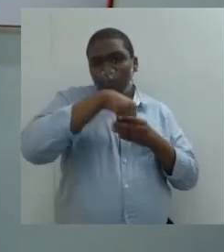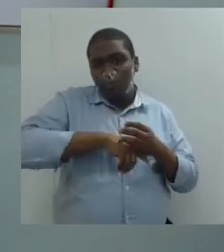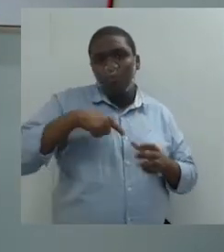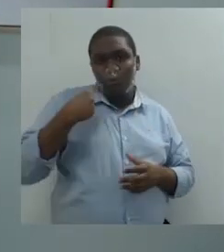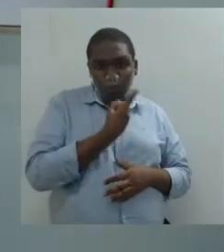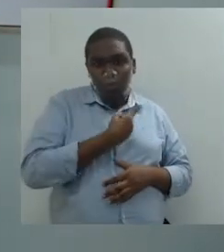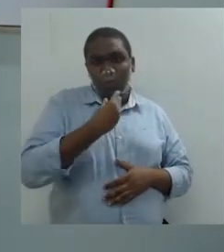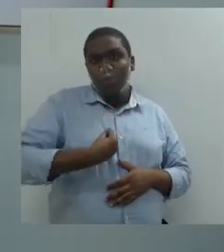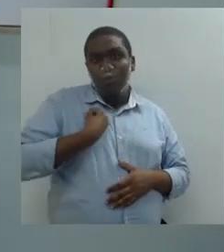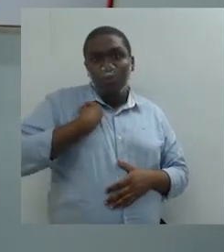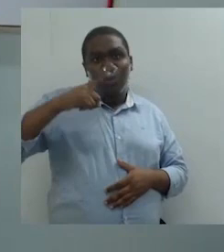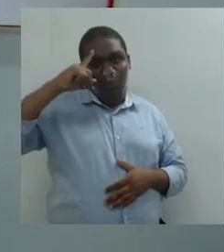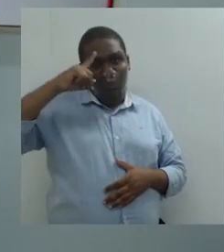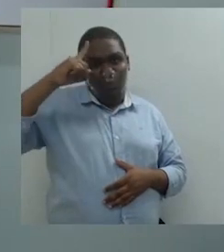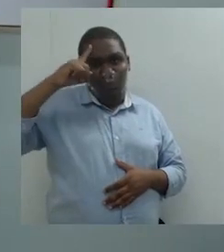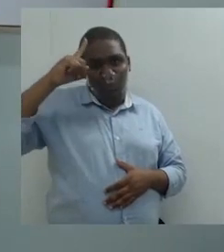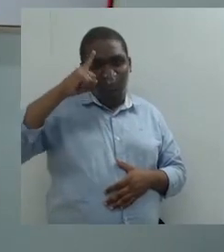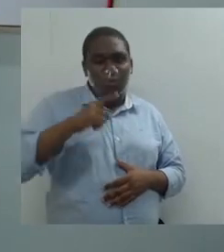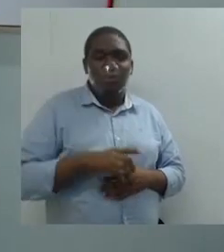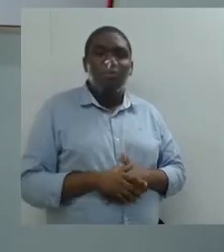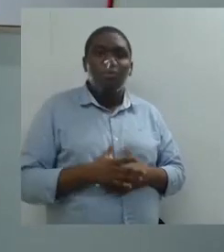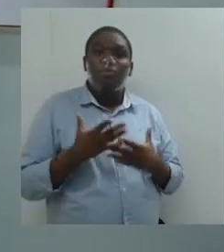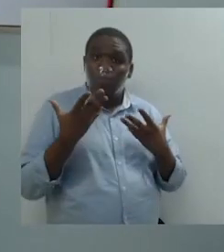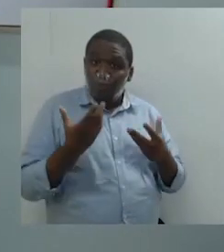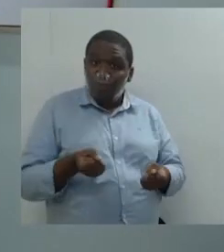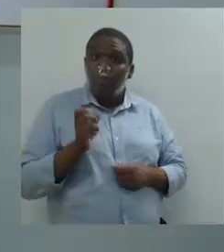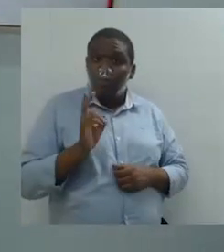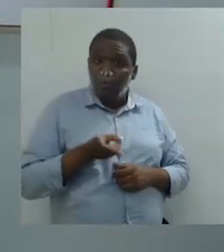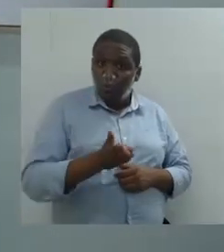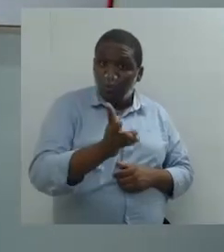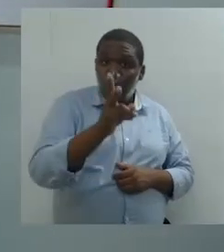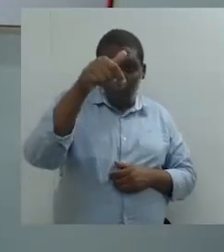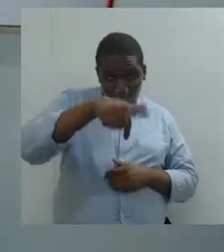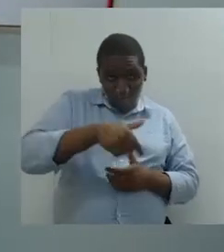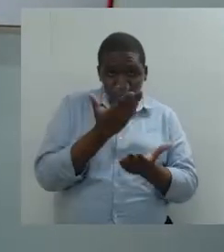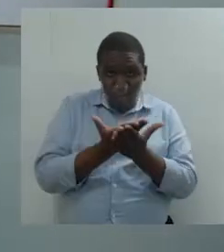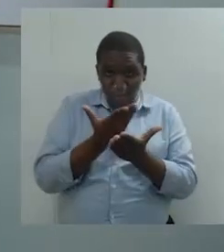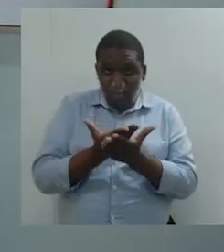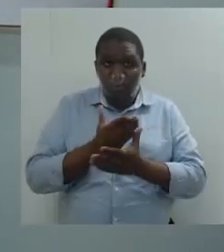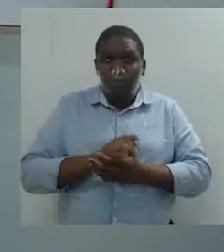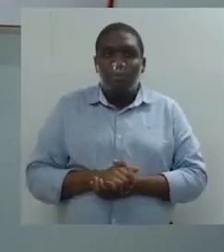dia. Vamos lá? Vamos seguir com a nossa aula?